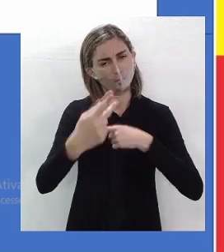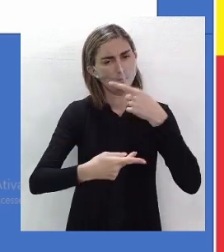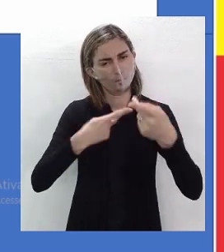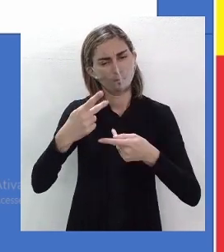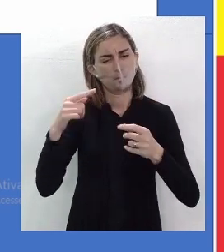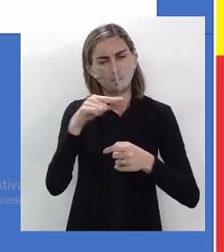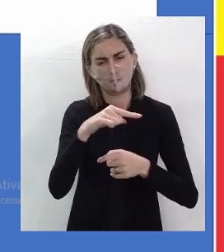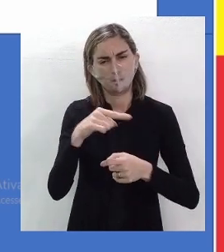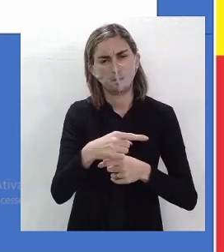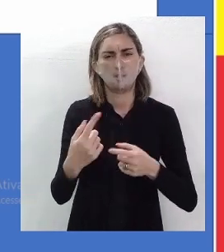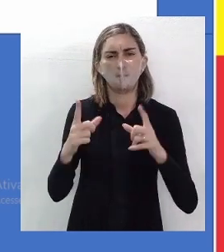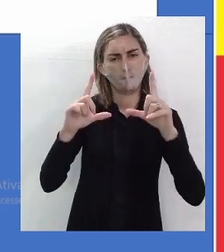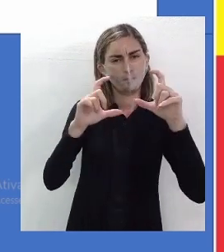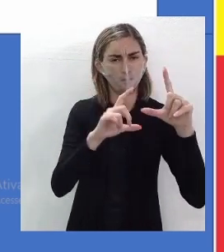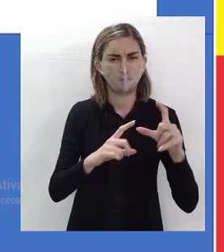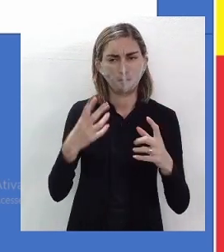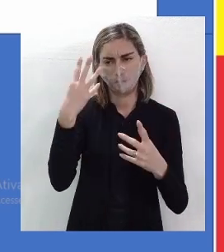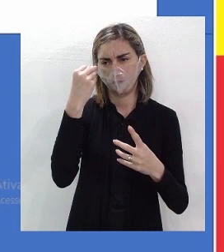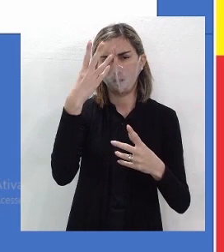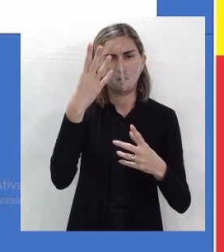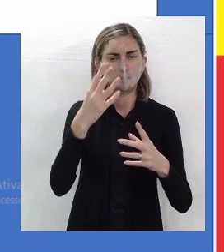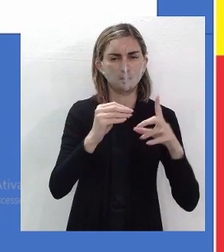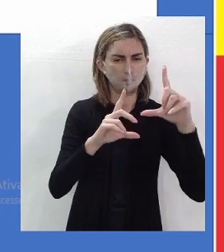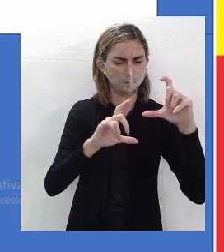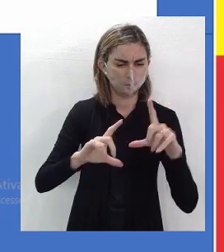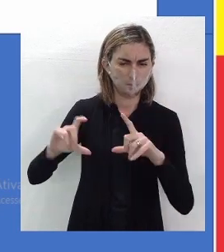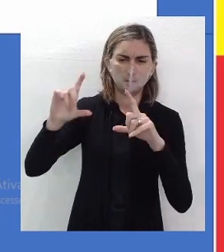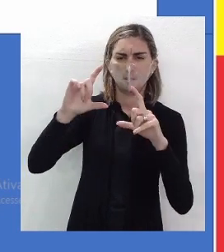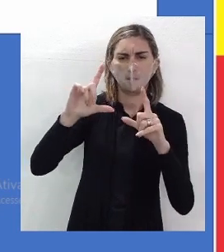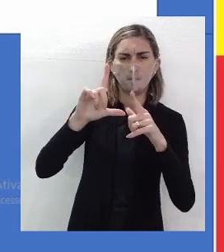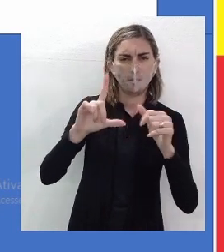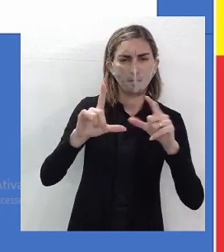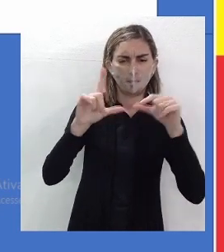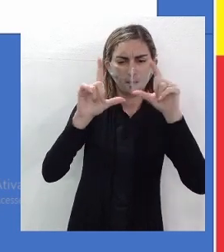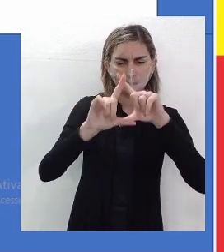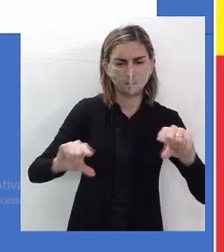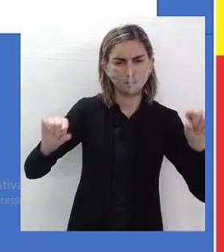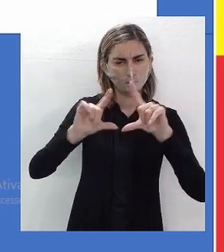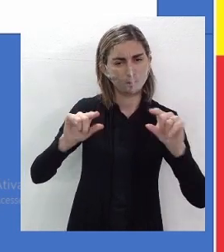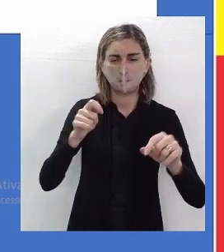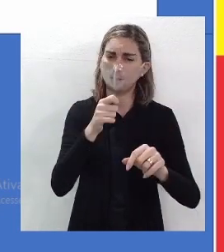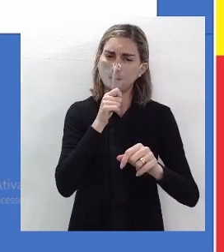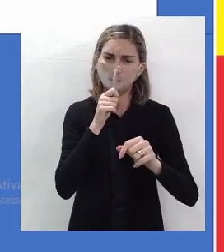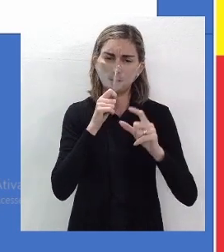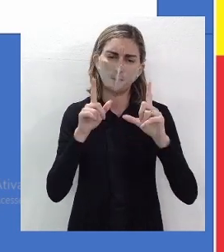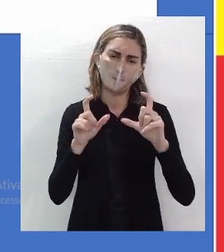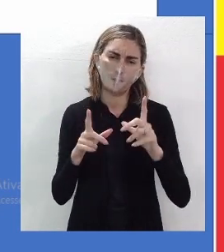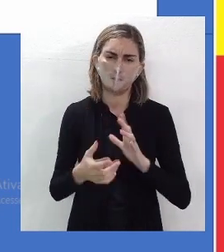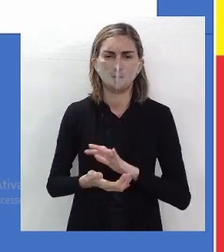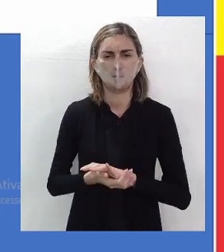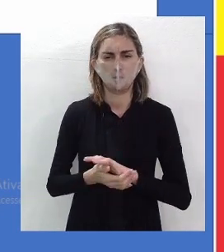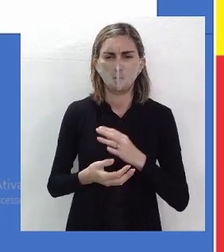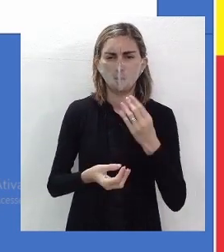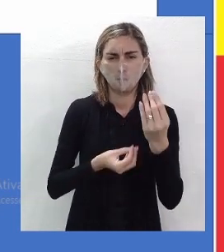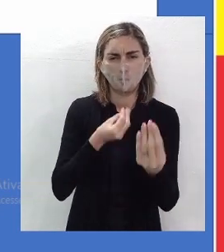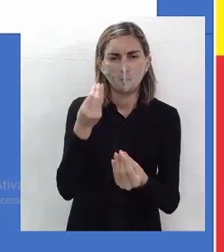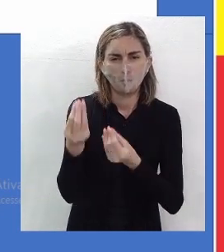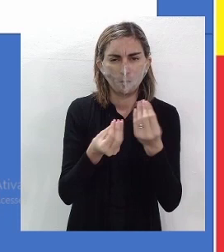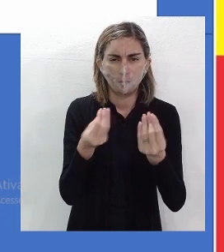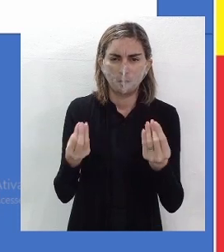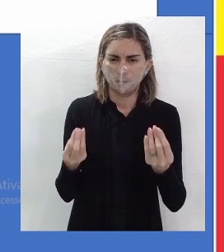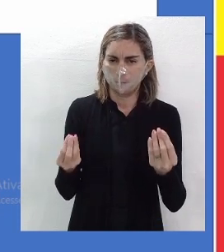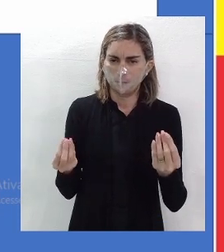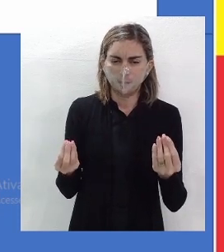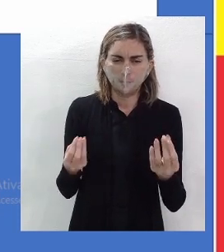que ele é uma foto sem filme, uma legenda sem foto. Um